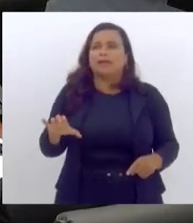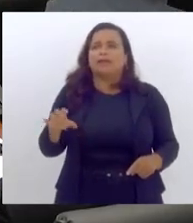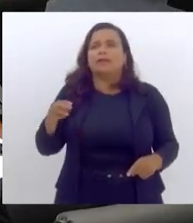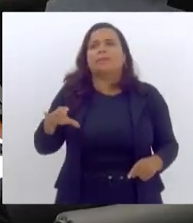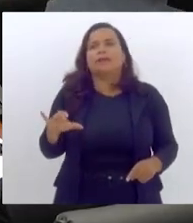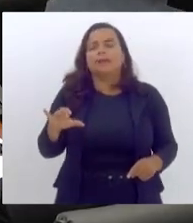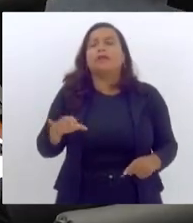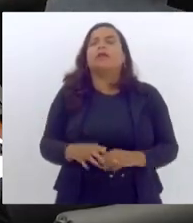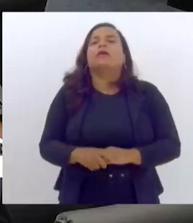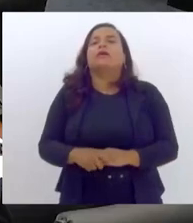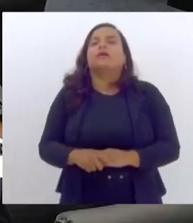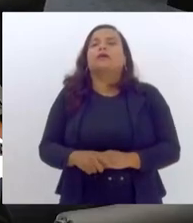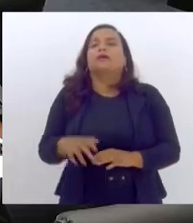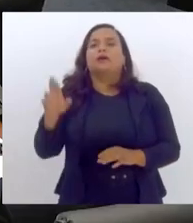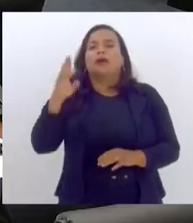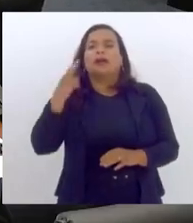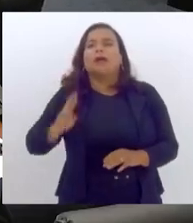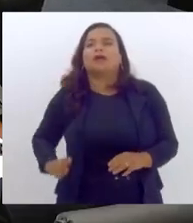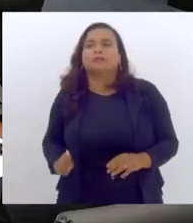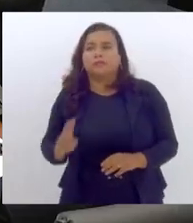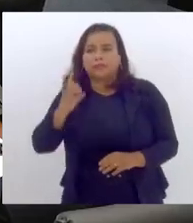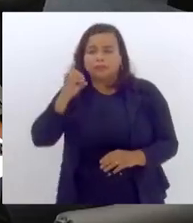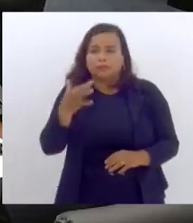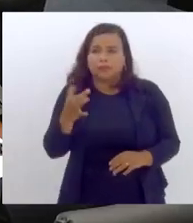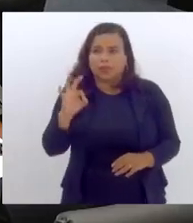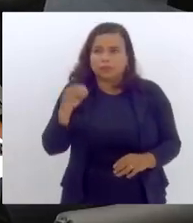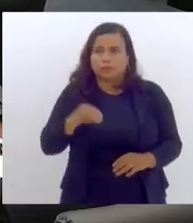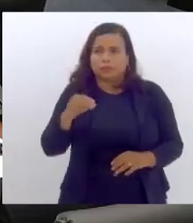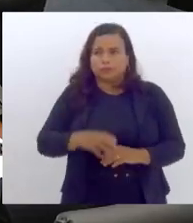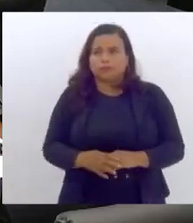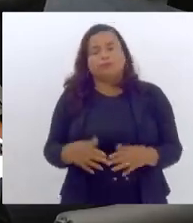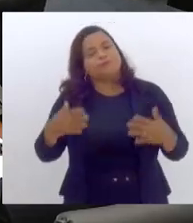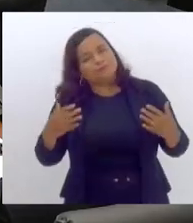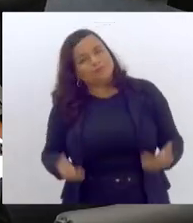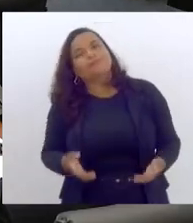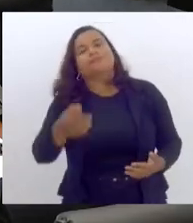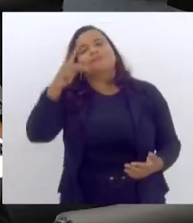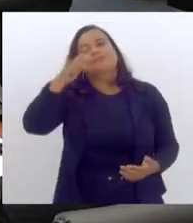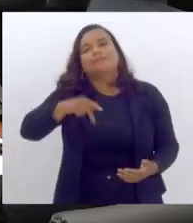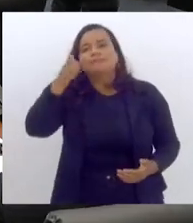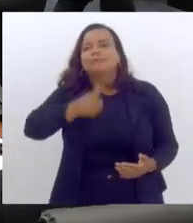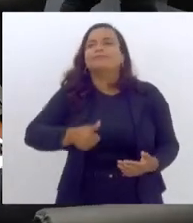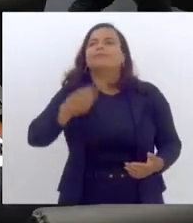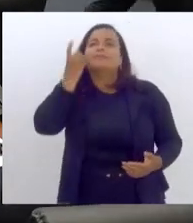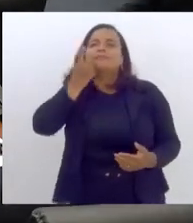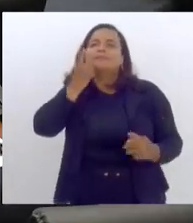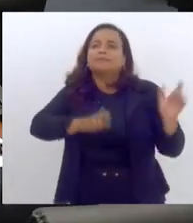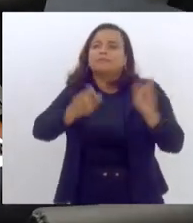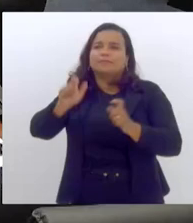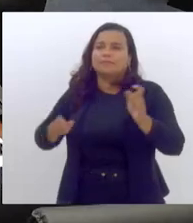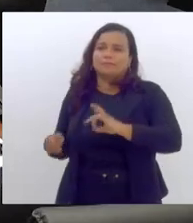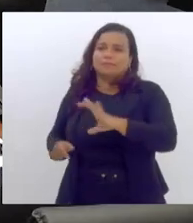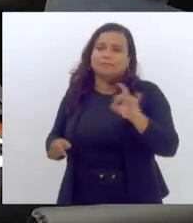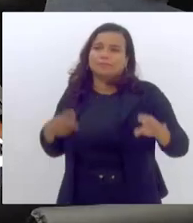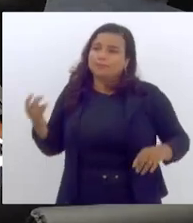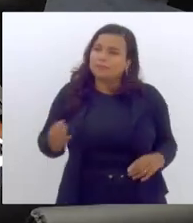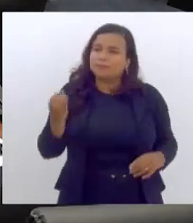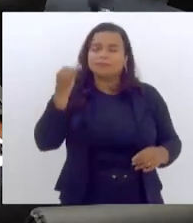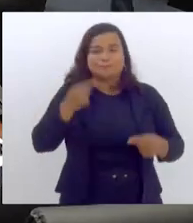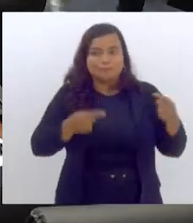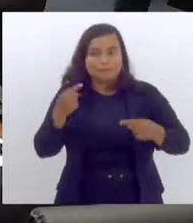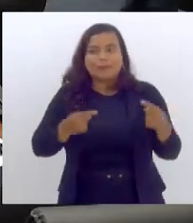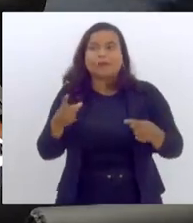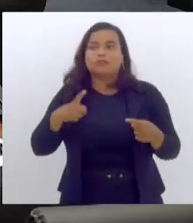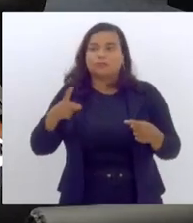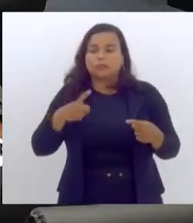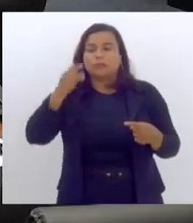Renata, 10 minutos. Senhora presidenta, senhoras deputadas, senhores deputados, super importante esse debate que a gente